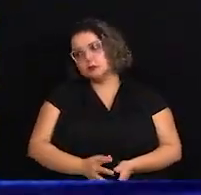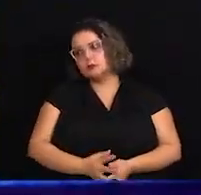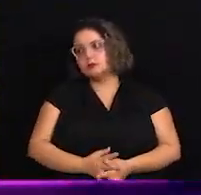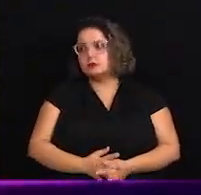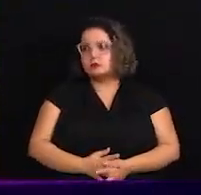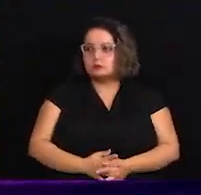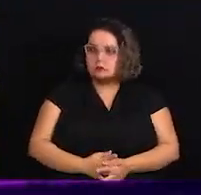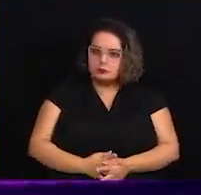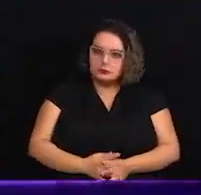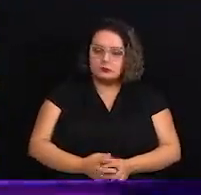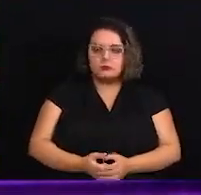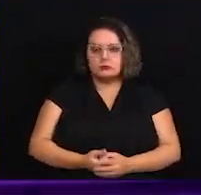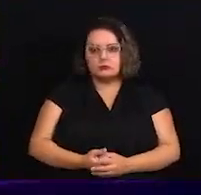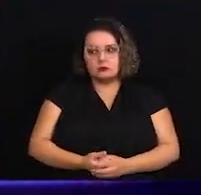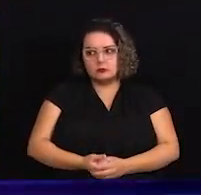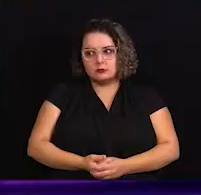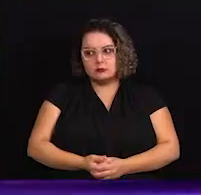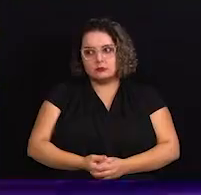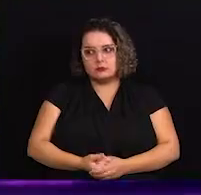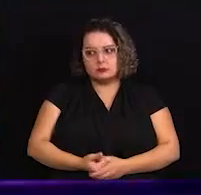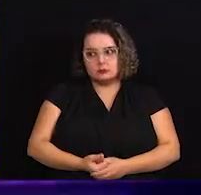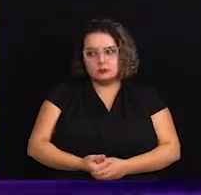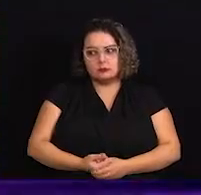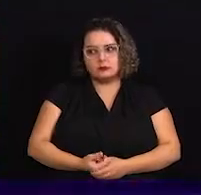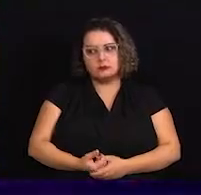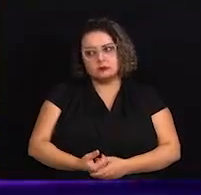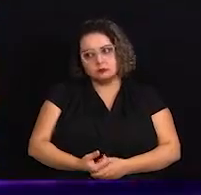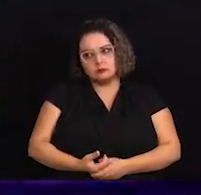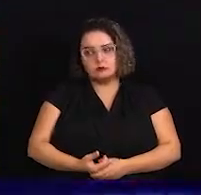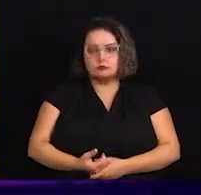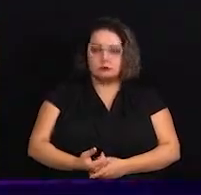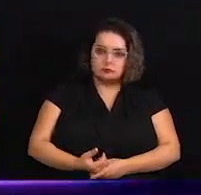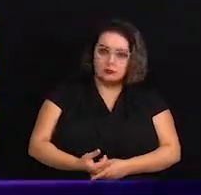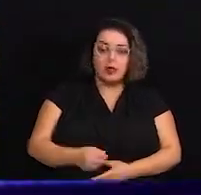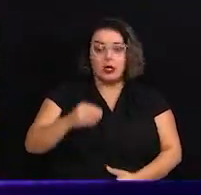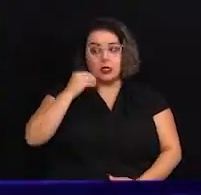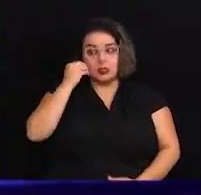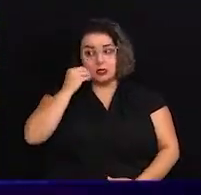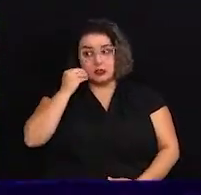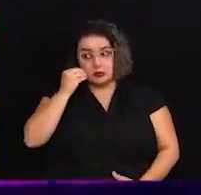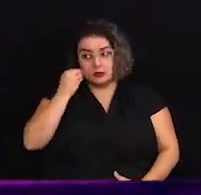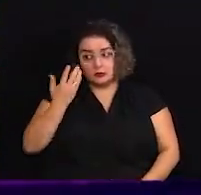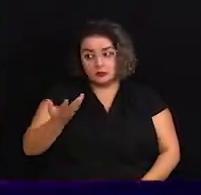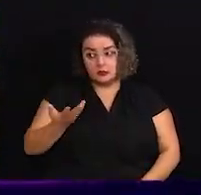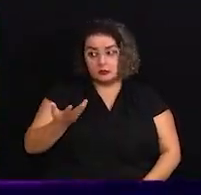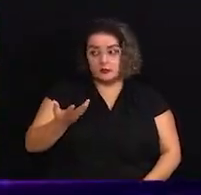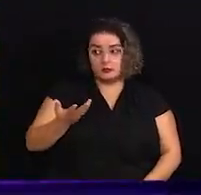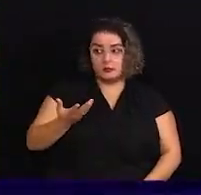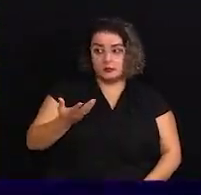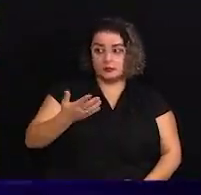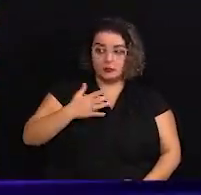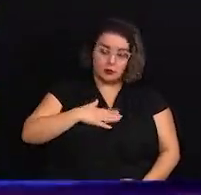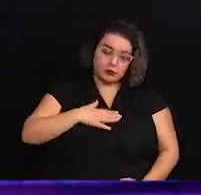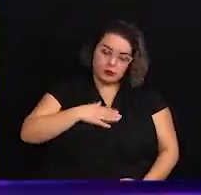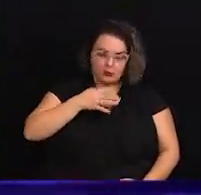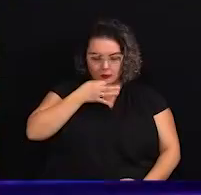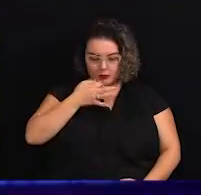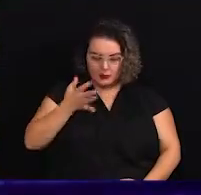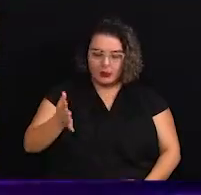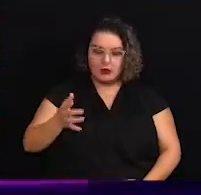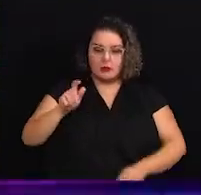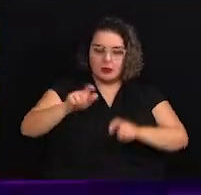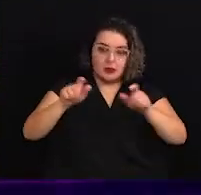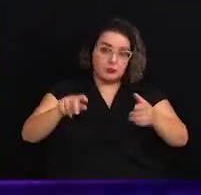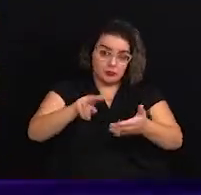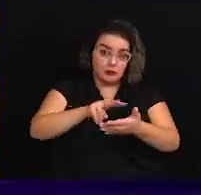E, assim, pessoa, pelo menos as experiências que eu fiz, né, eu não posso falar por mim, obviamente, mas as pessoas